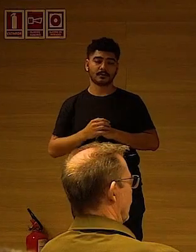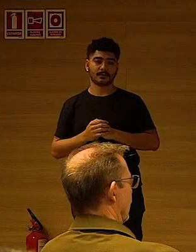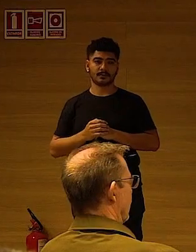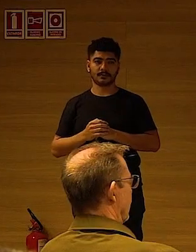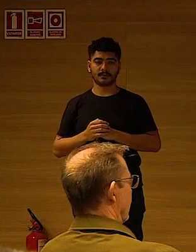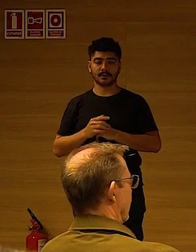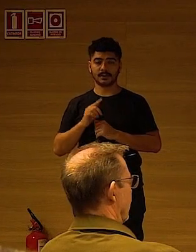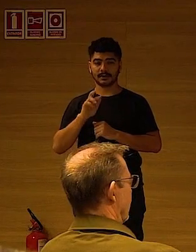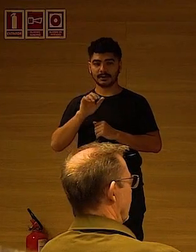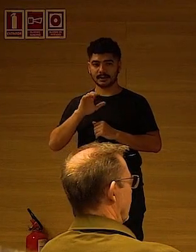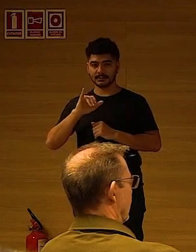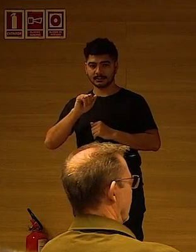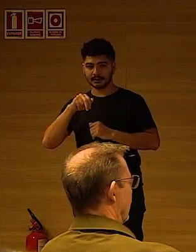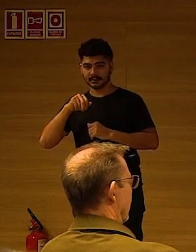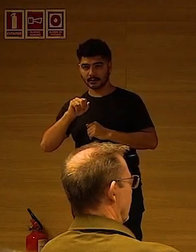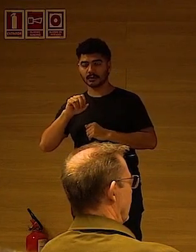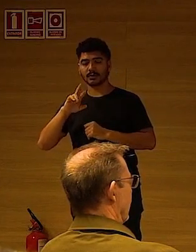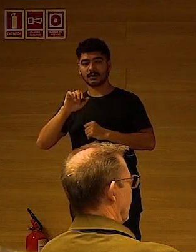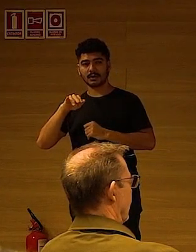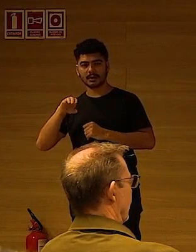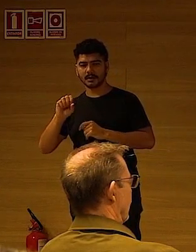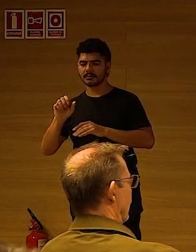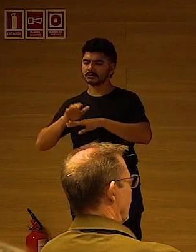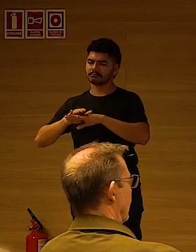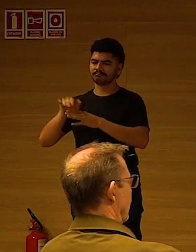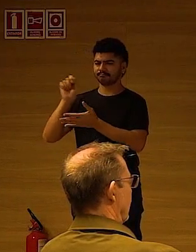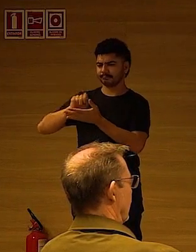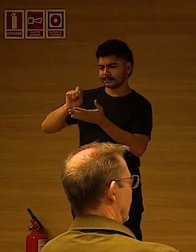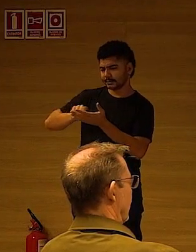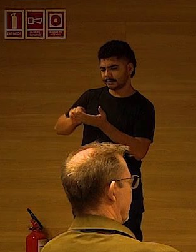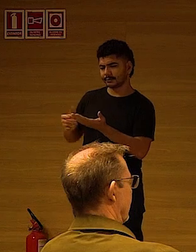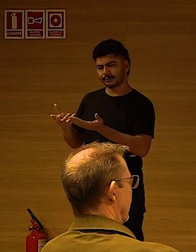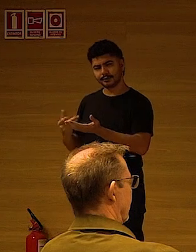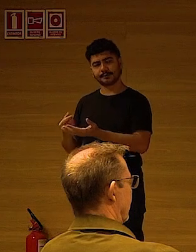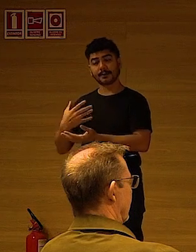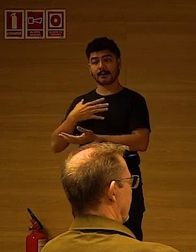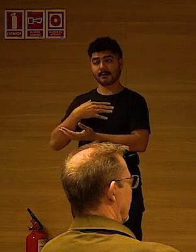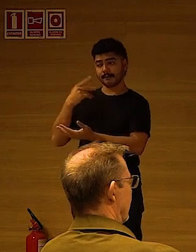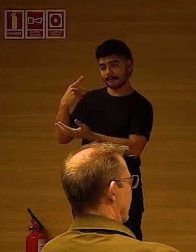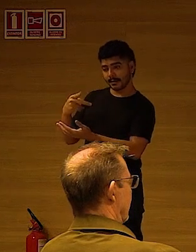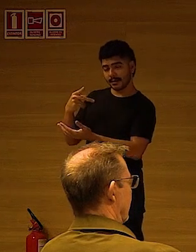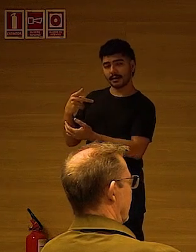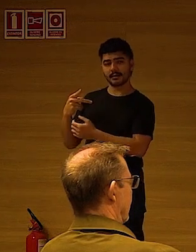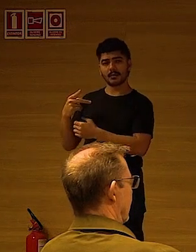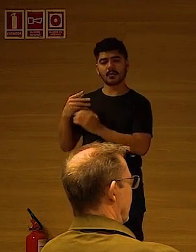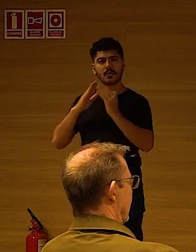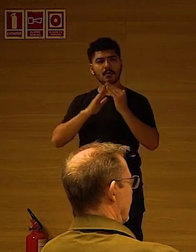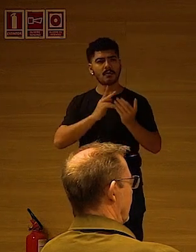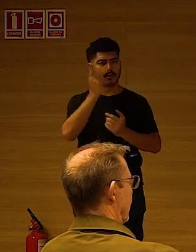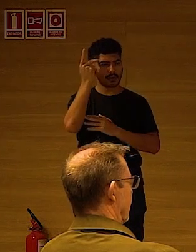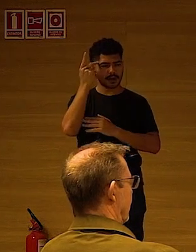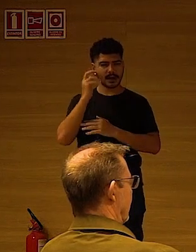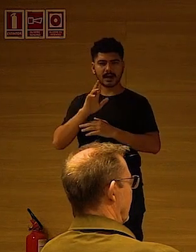O Graciliano Ramos foi um grande escritor. O filho dele, que morou em São Paulo,